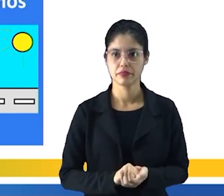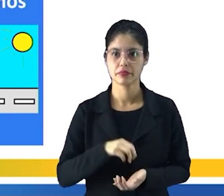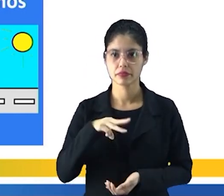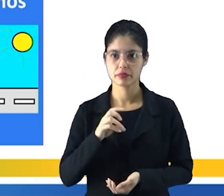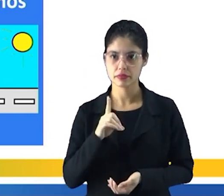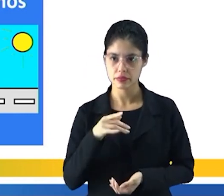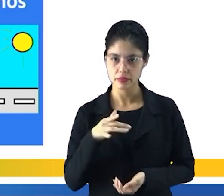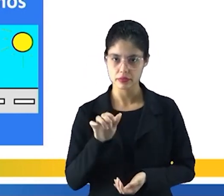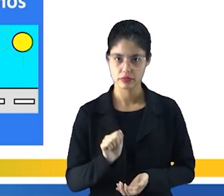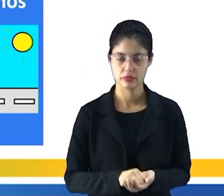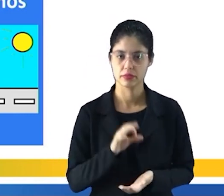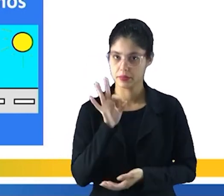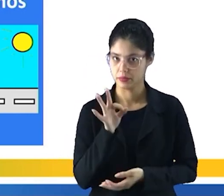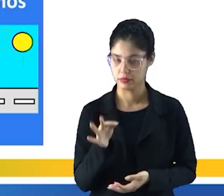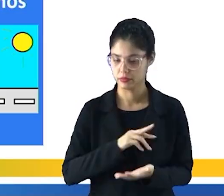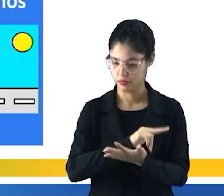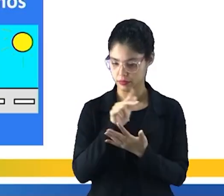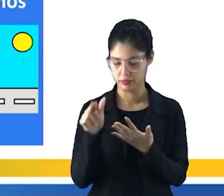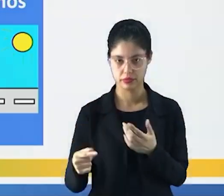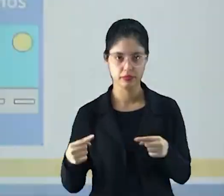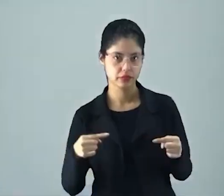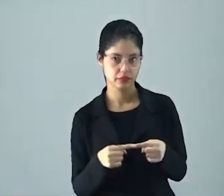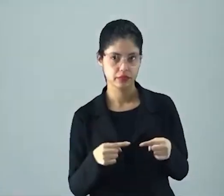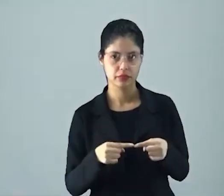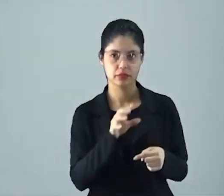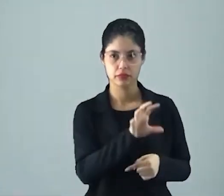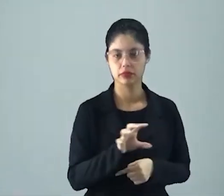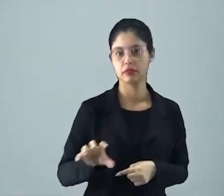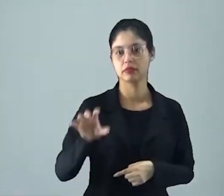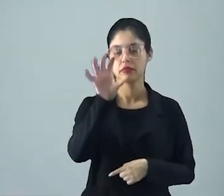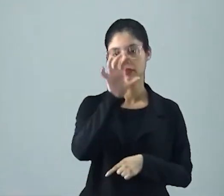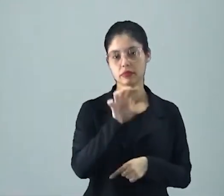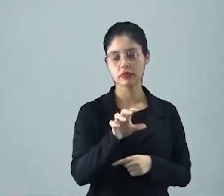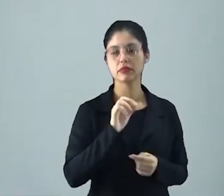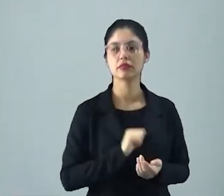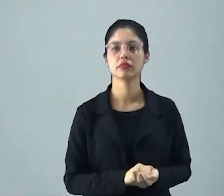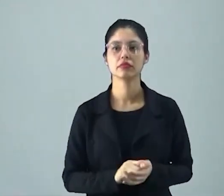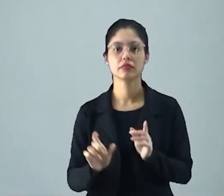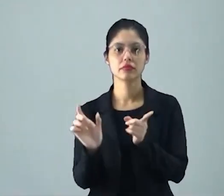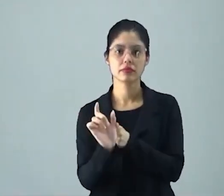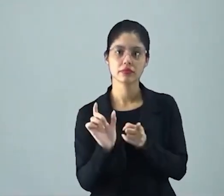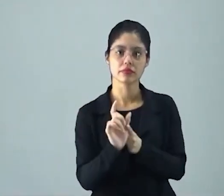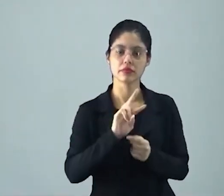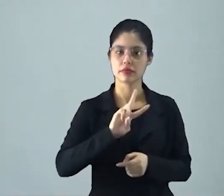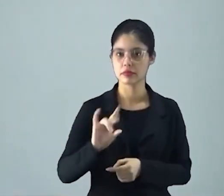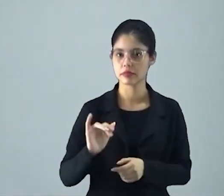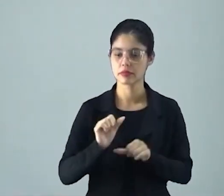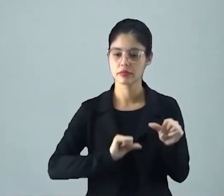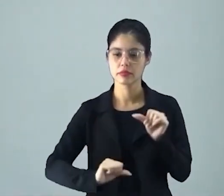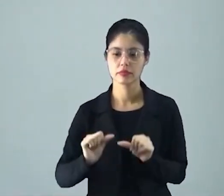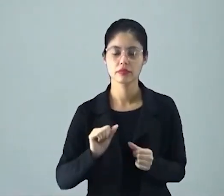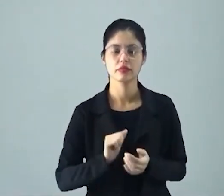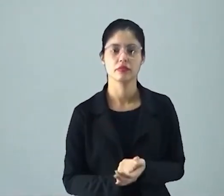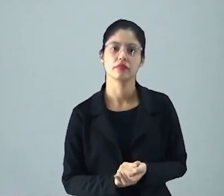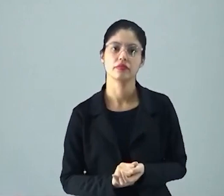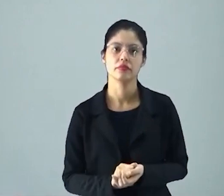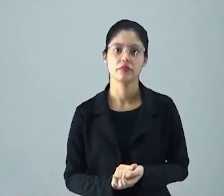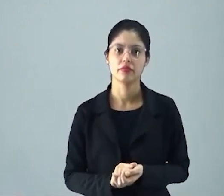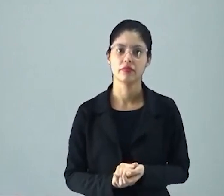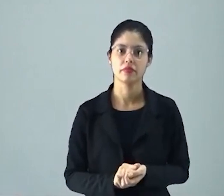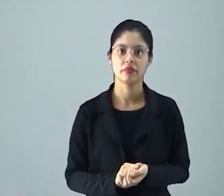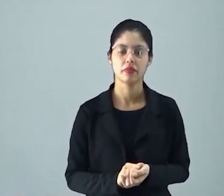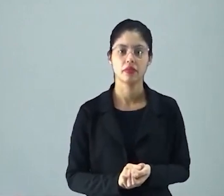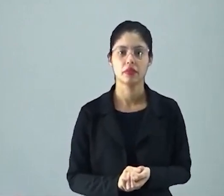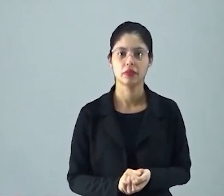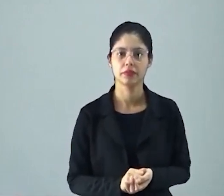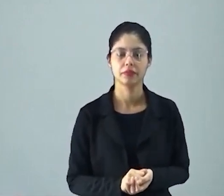nordeste, macaxeira, certo? Então, de acordo com a região, as palavras vão se mudando, ele vai mudando o seu